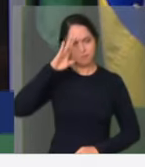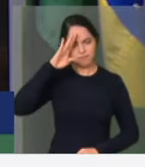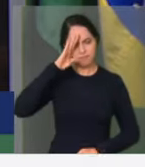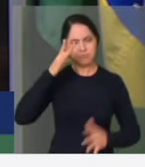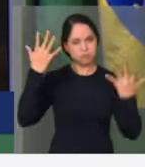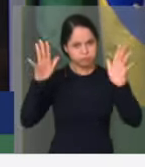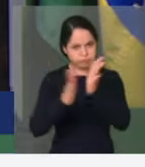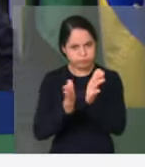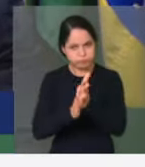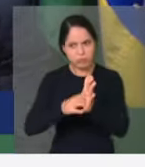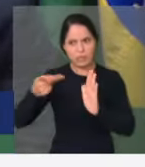Meus parabéns pela sua atuação